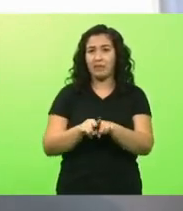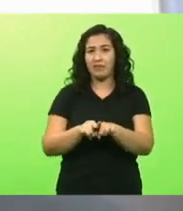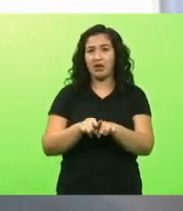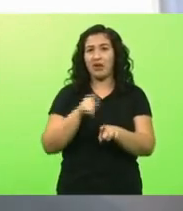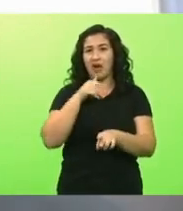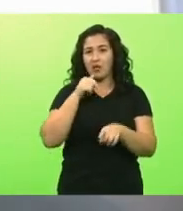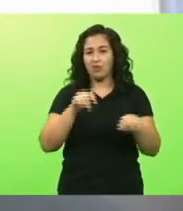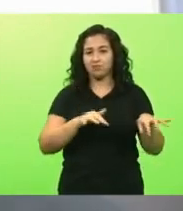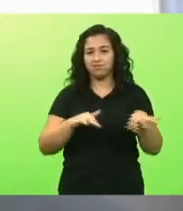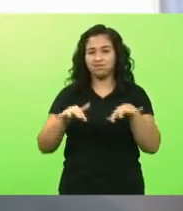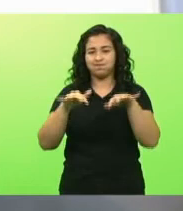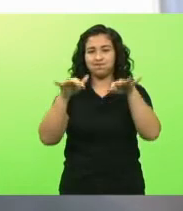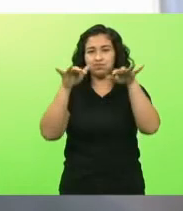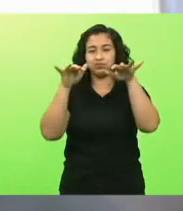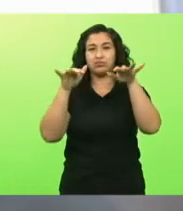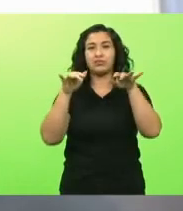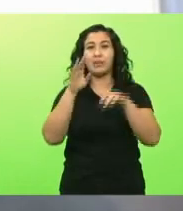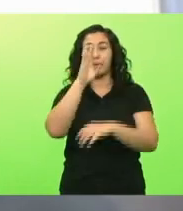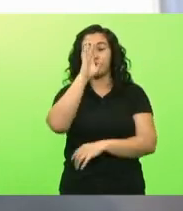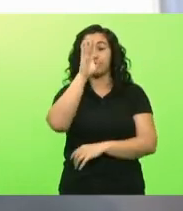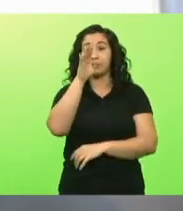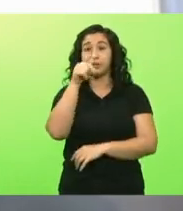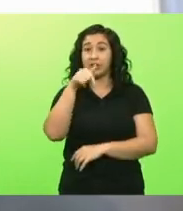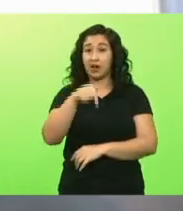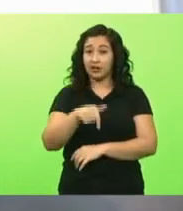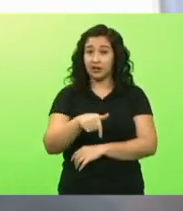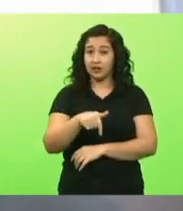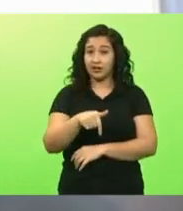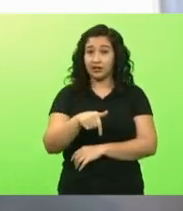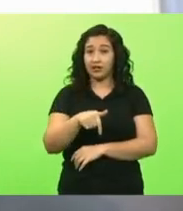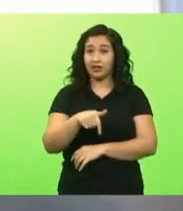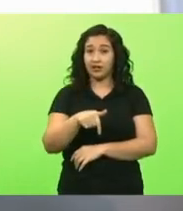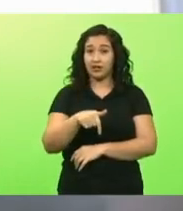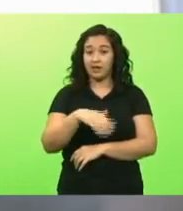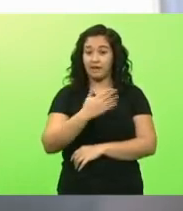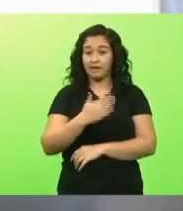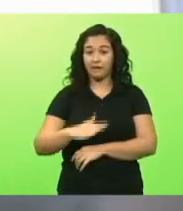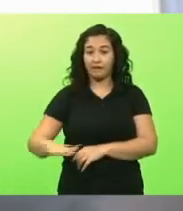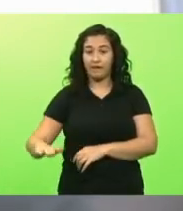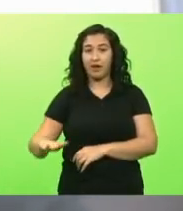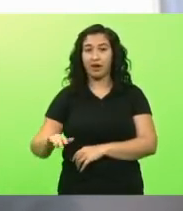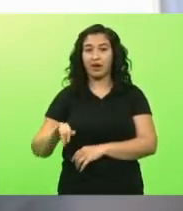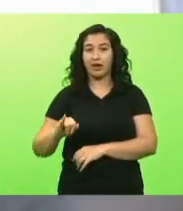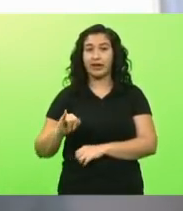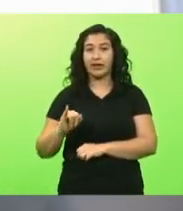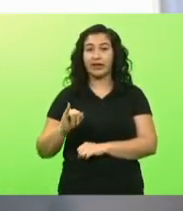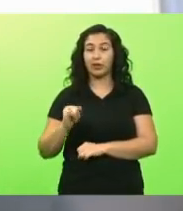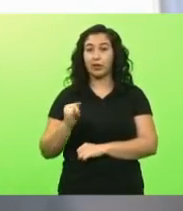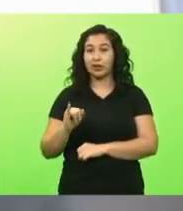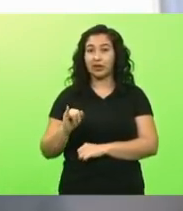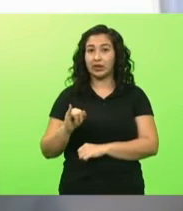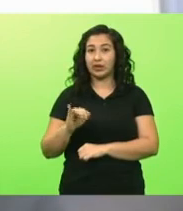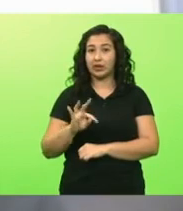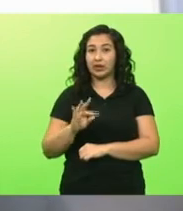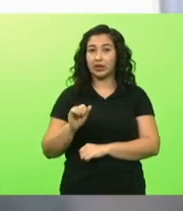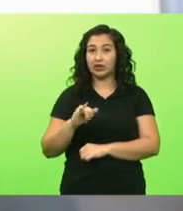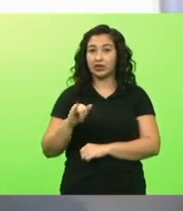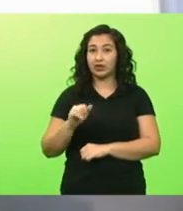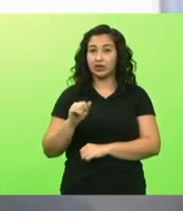principalmente aqui, no Vale do Itajaí, nós já